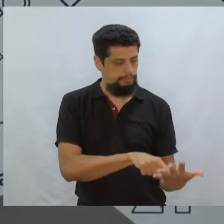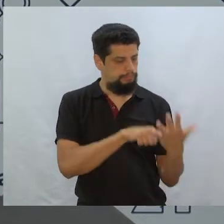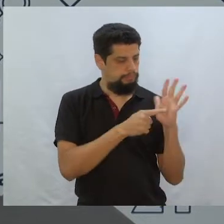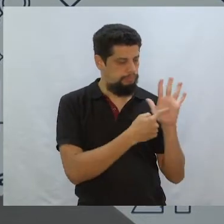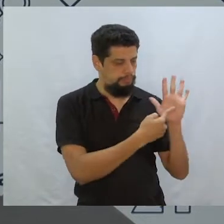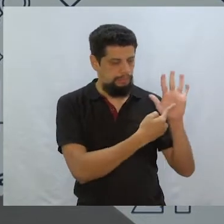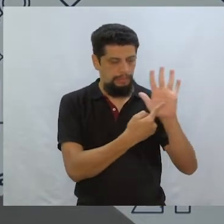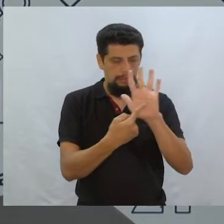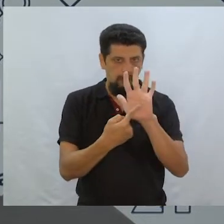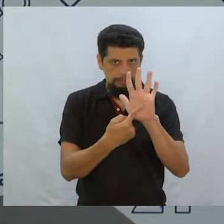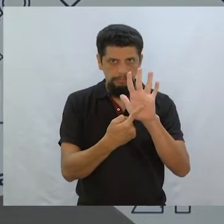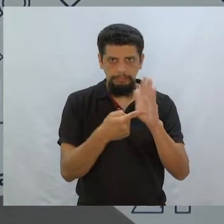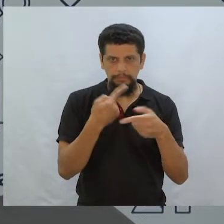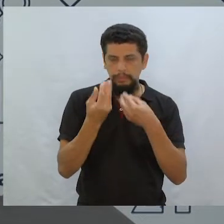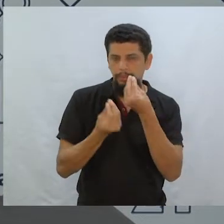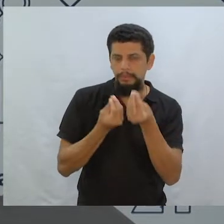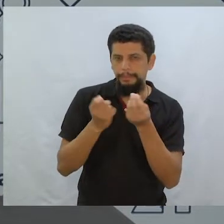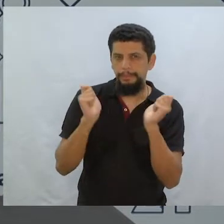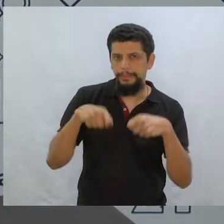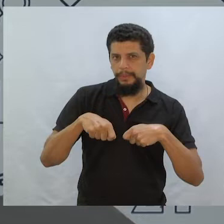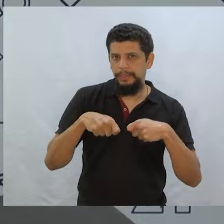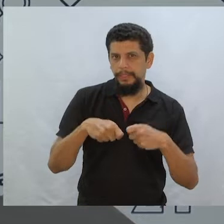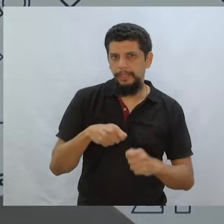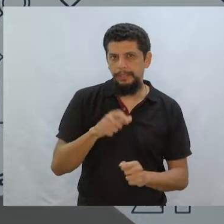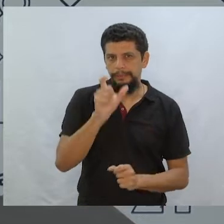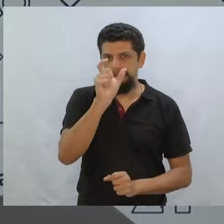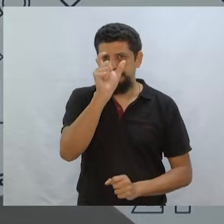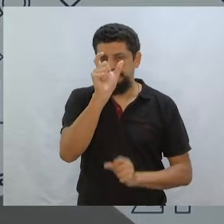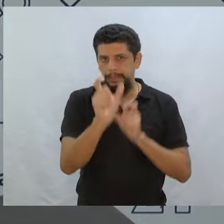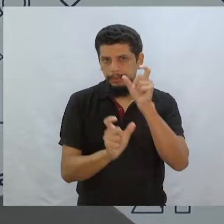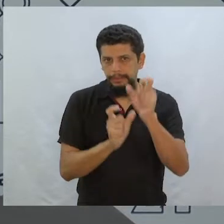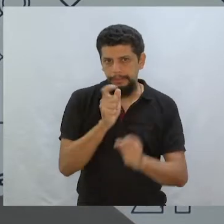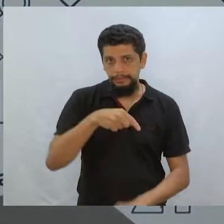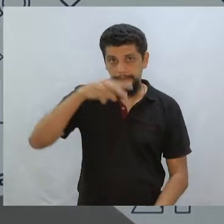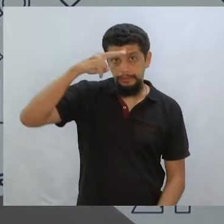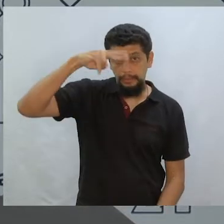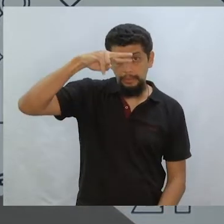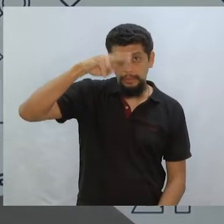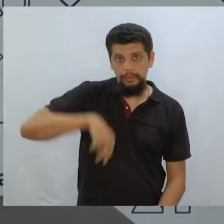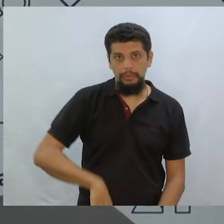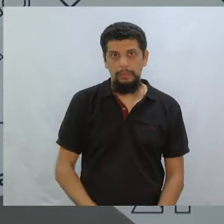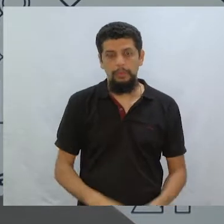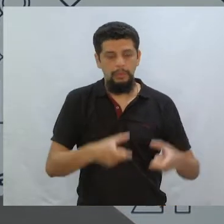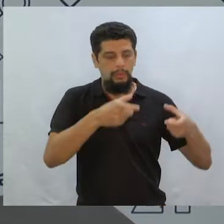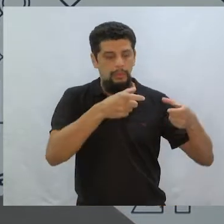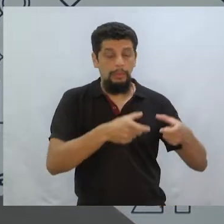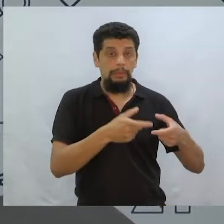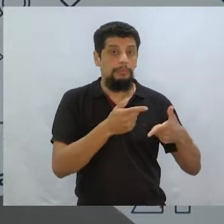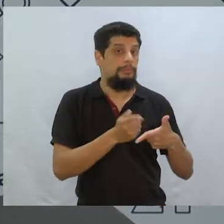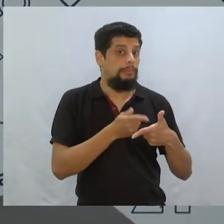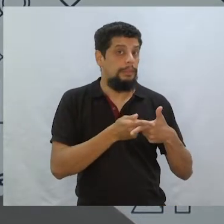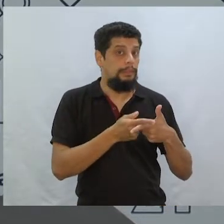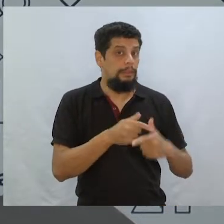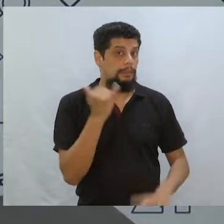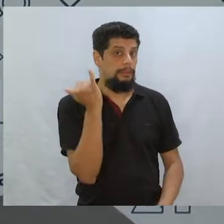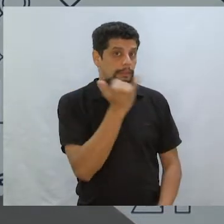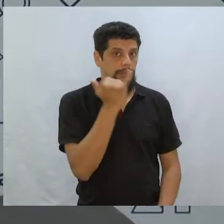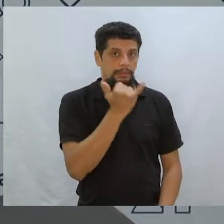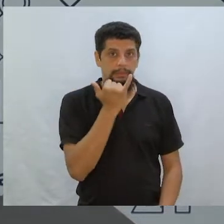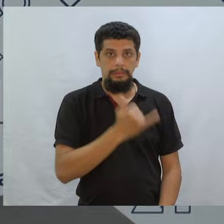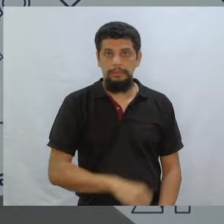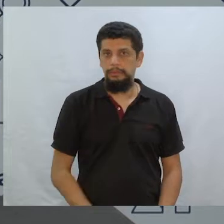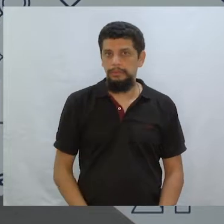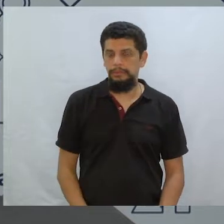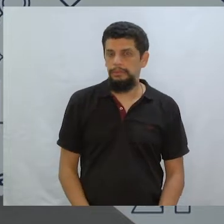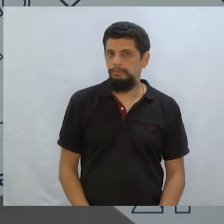ali imaginar como que poderia ser essas personagens da história o local por o conto ele